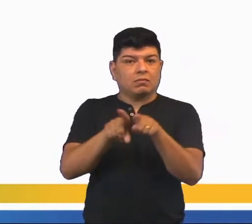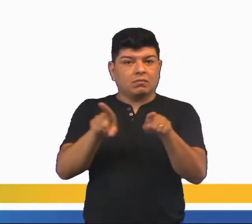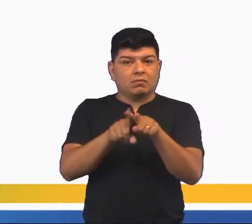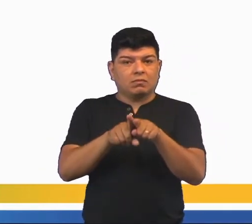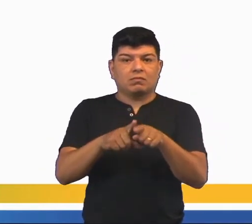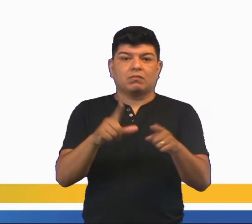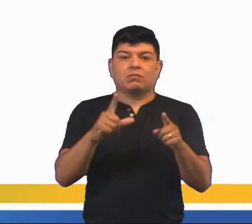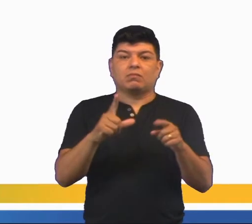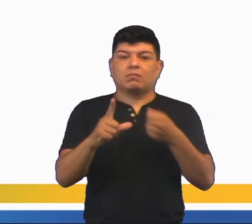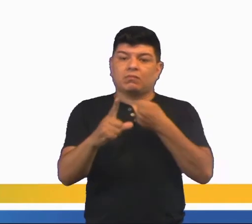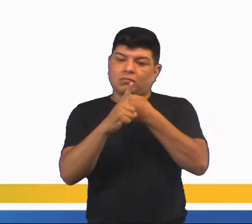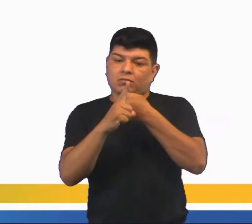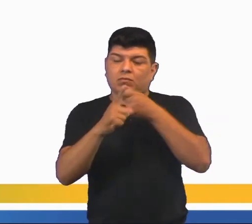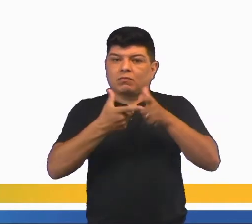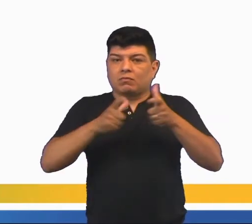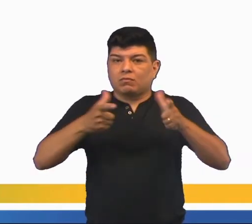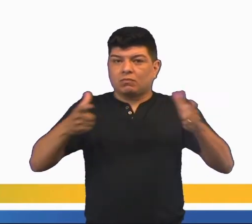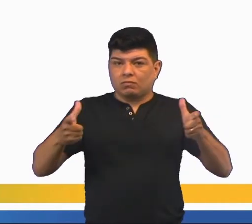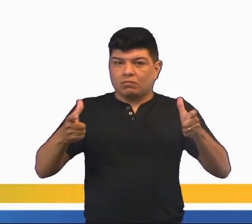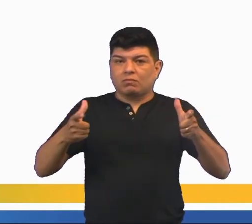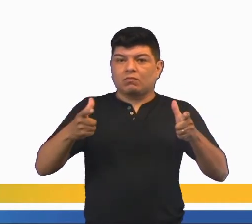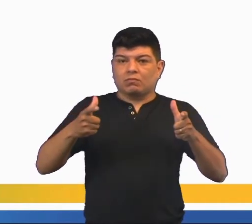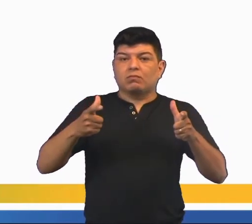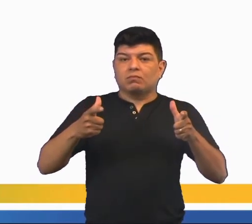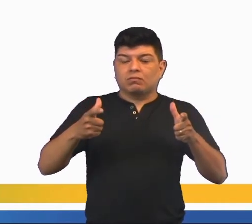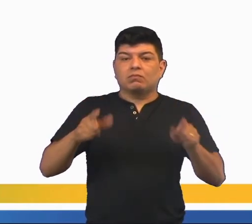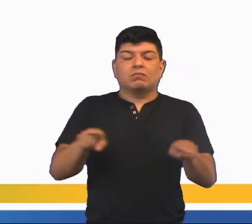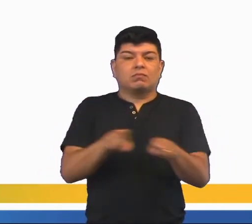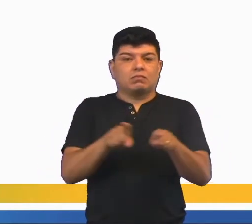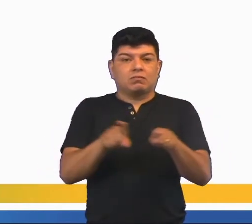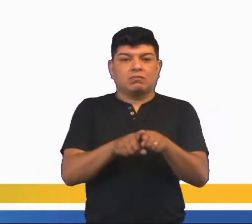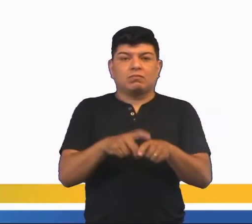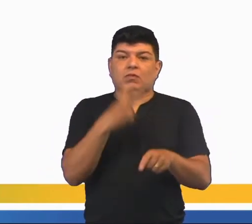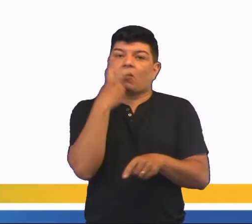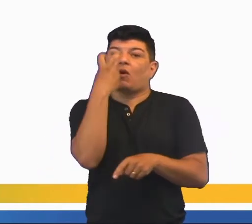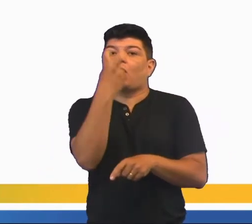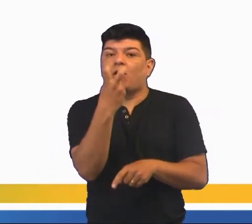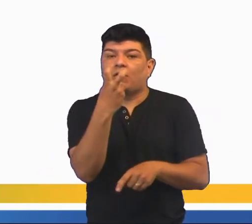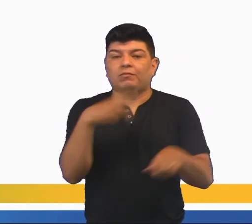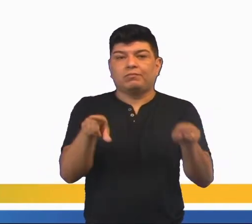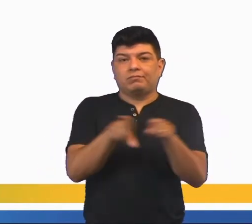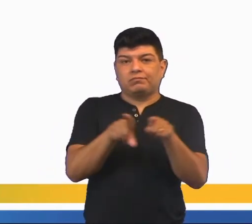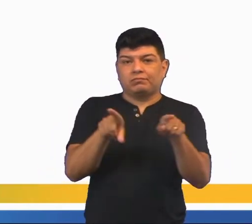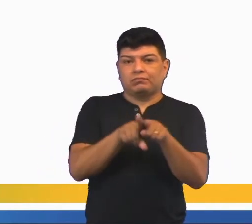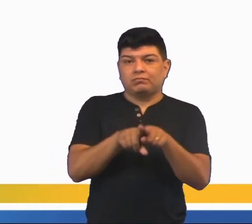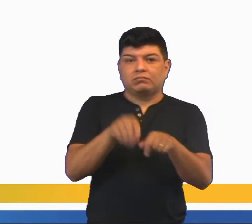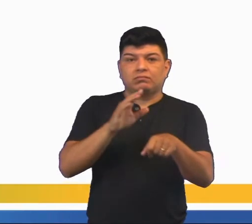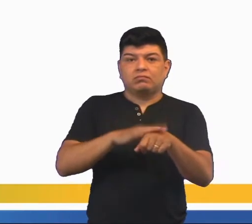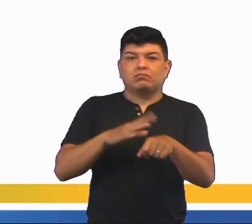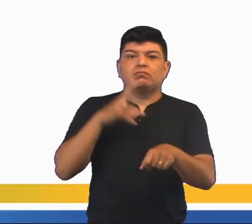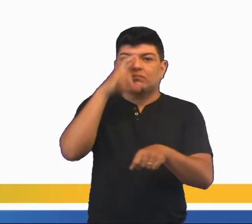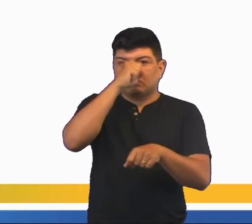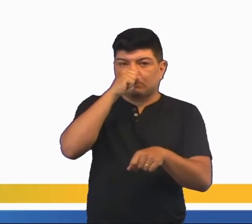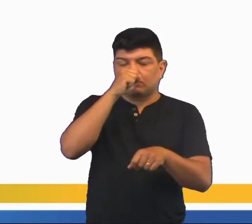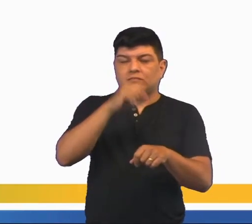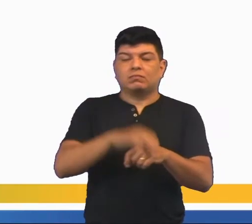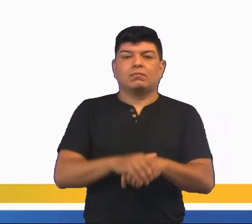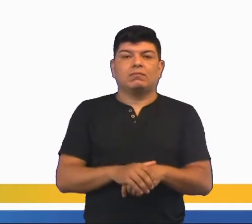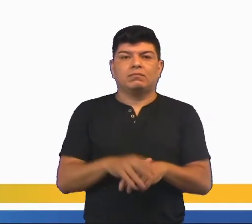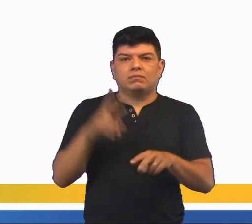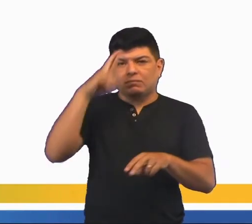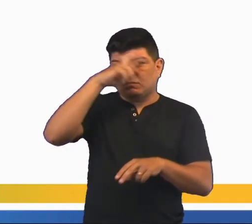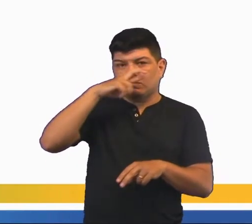do pênis em comprimento e diâmetro, alteração da voz, tornando-se mais grave.